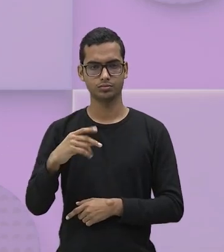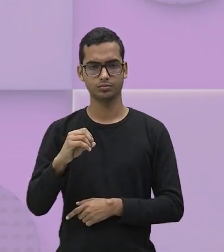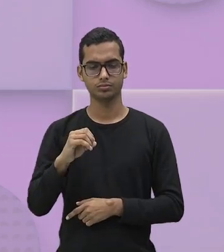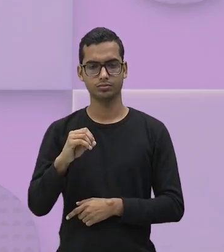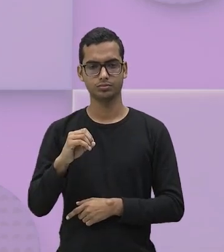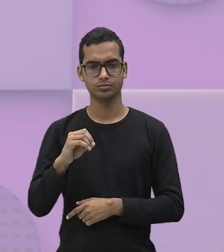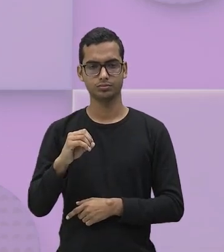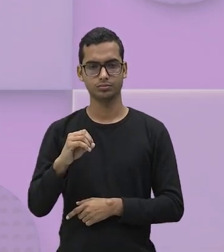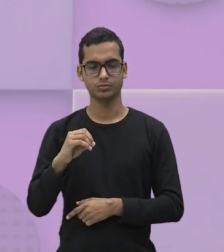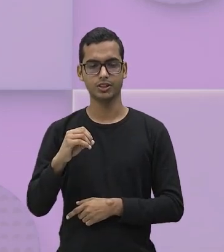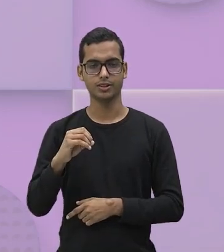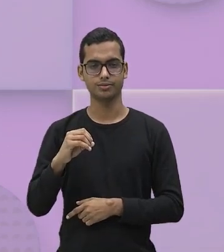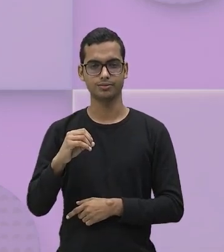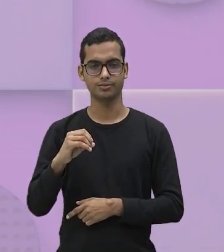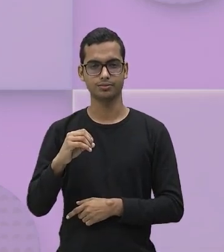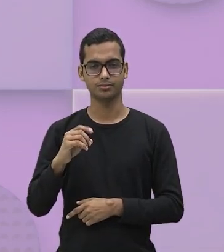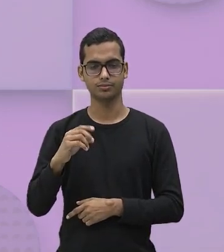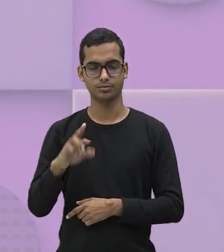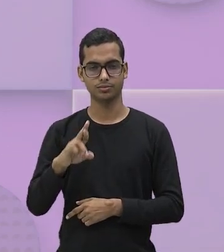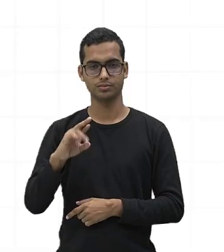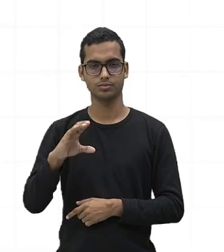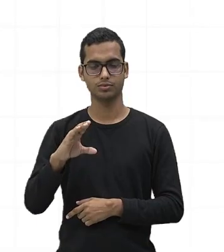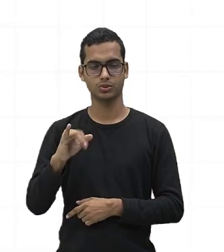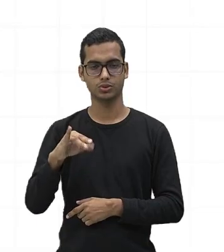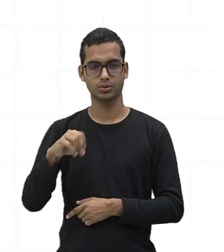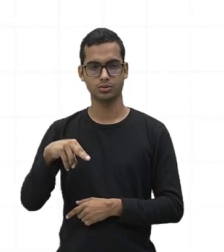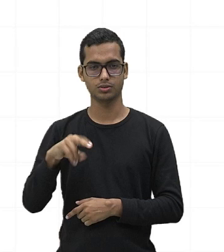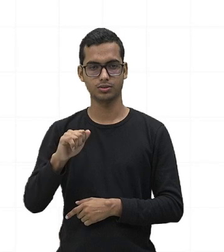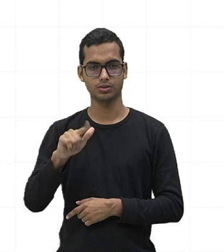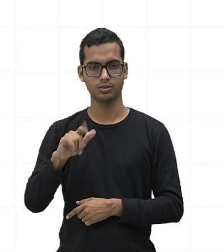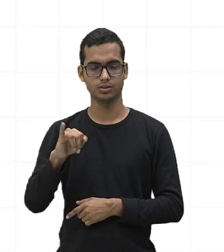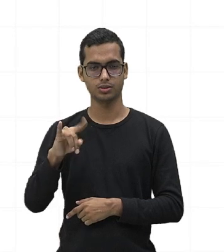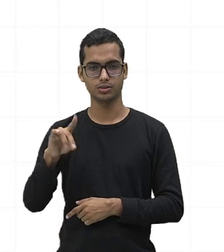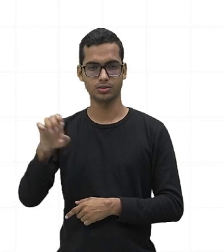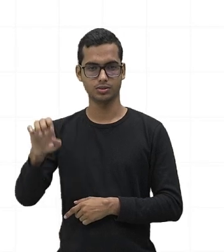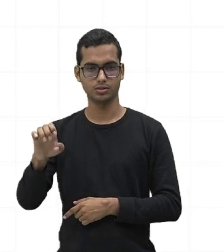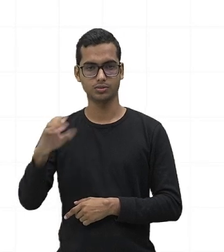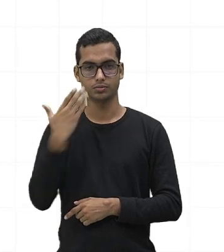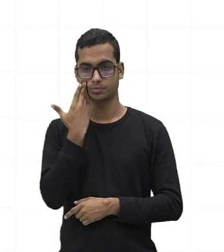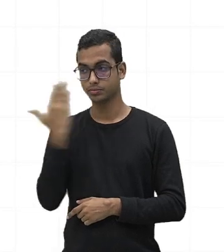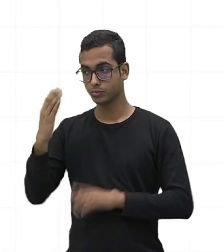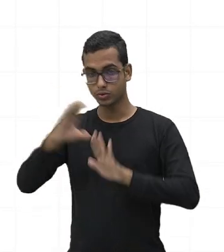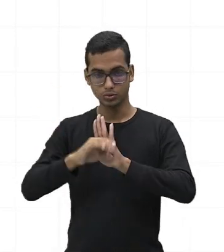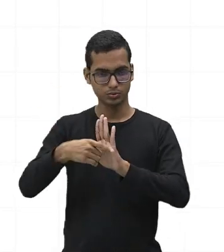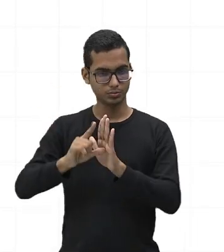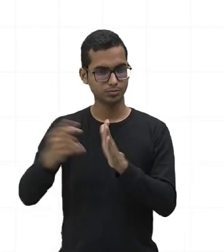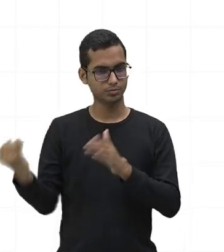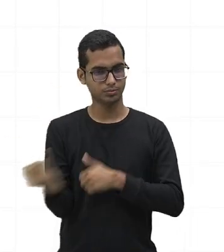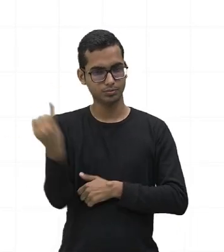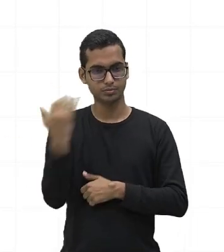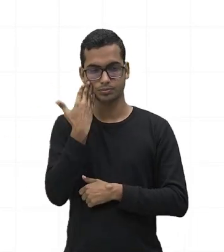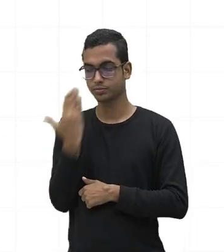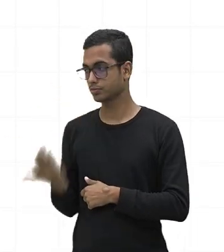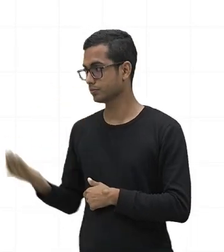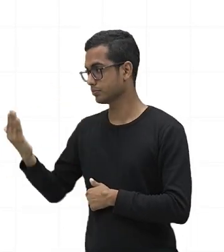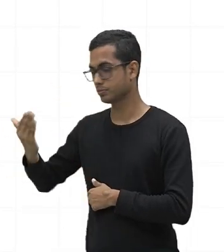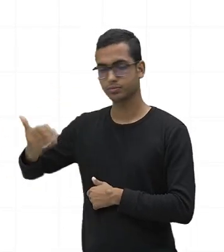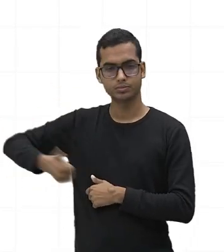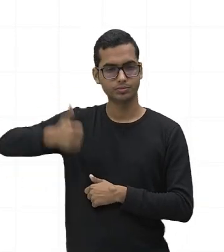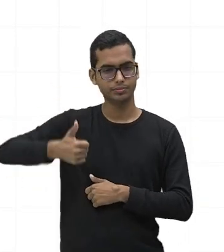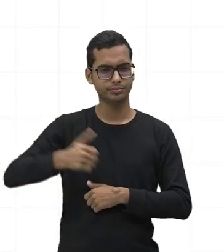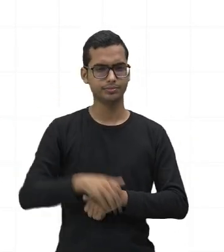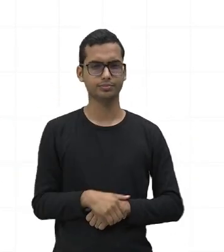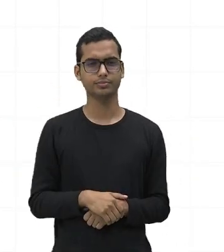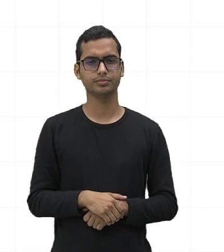conceitos importantes. Então, acompanhe comigo na tela. Então, o primeiro conceito que a gente vai ter que recordar aqui é